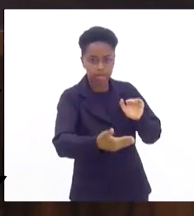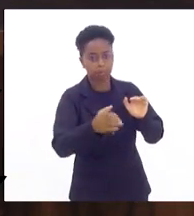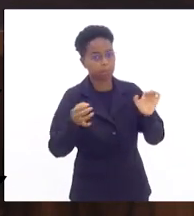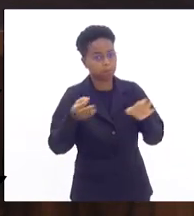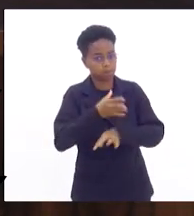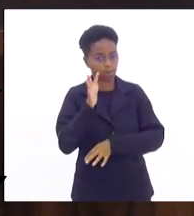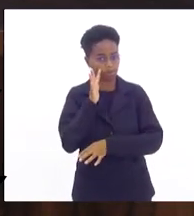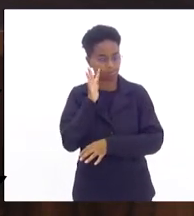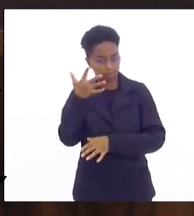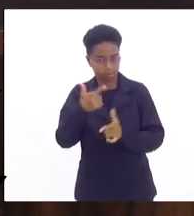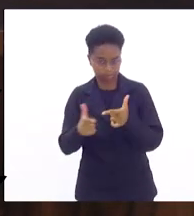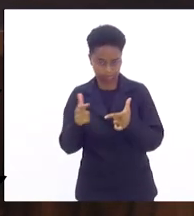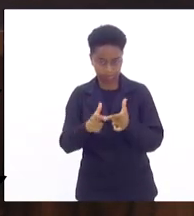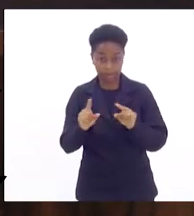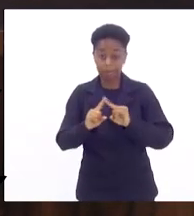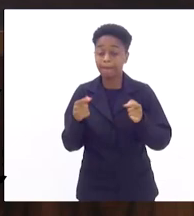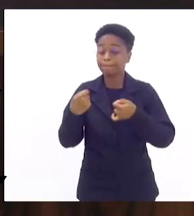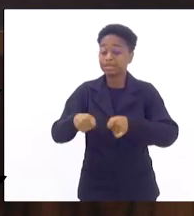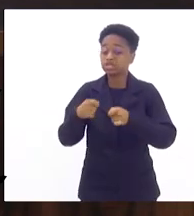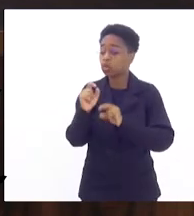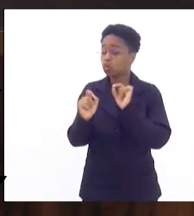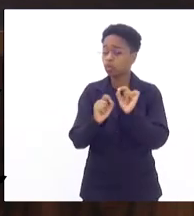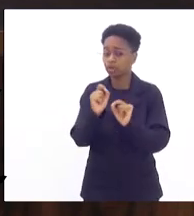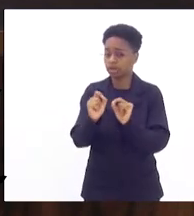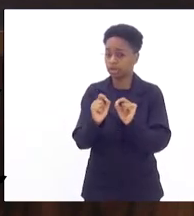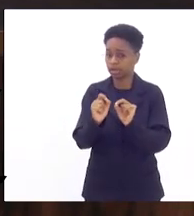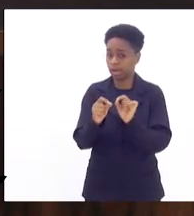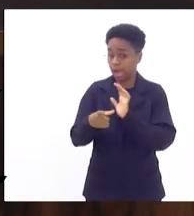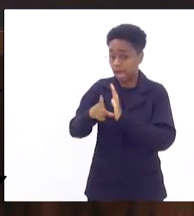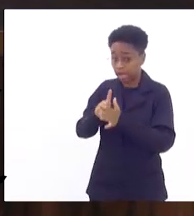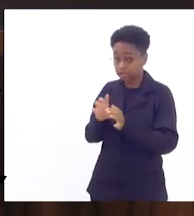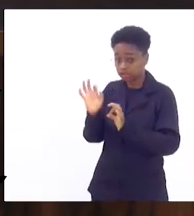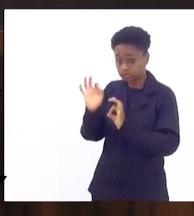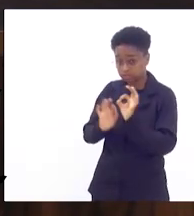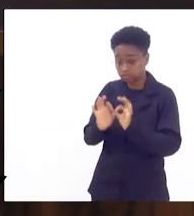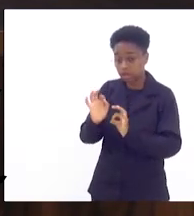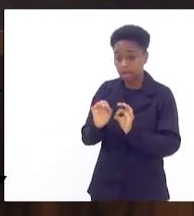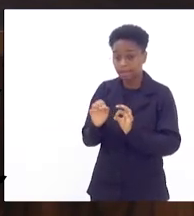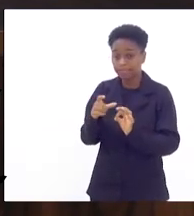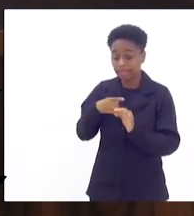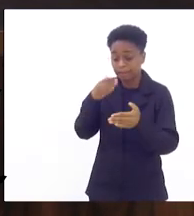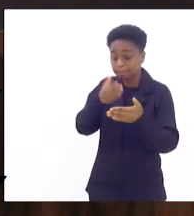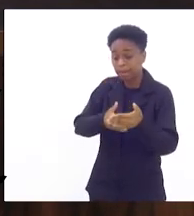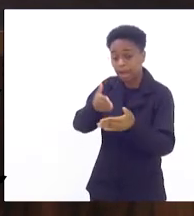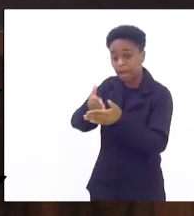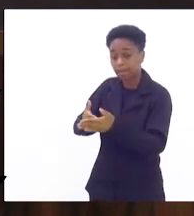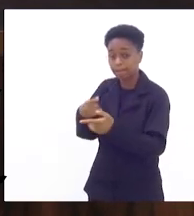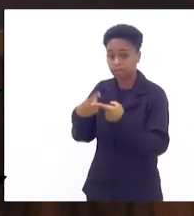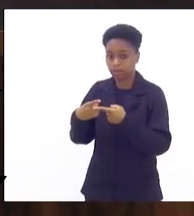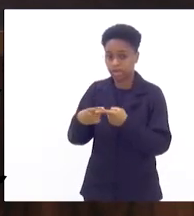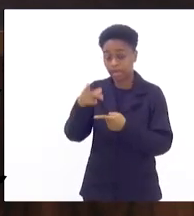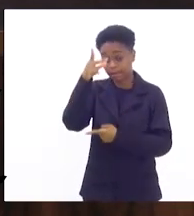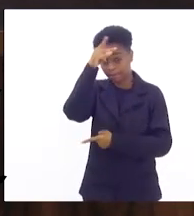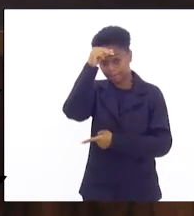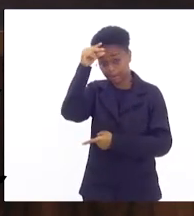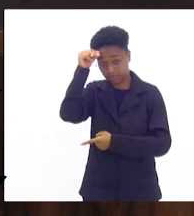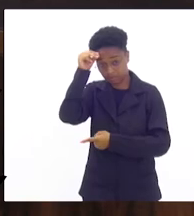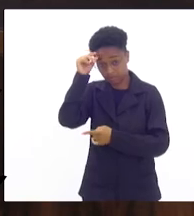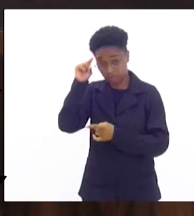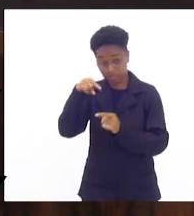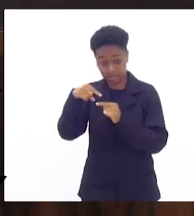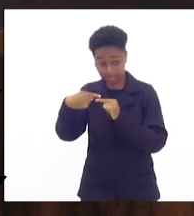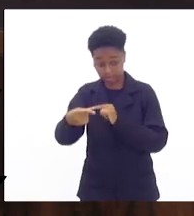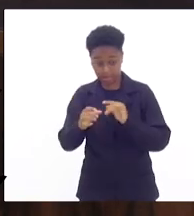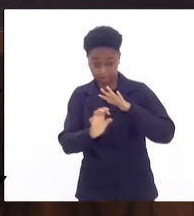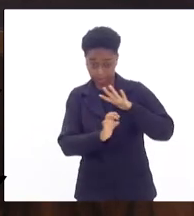Bem, o que precisa para ser feito isso? Criou-se ali um grande impasse, porque a prefeitura, depois que a concessionária entrou, disse,